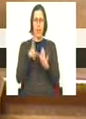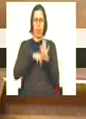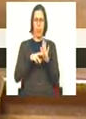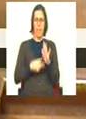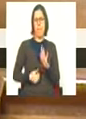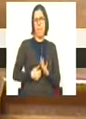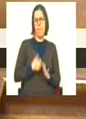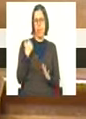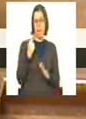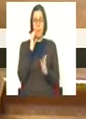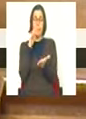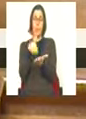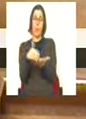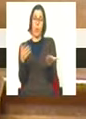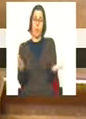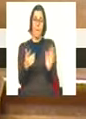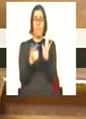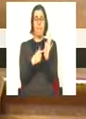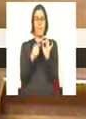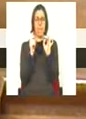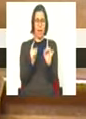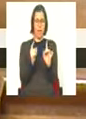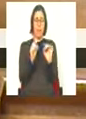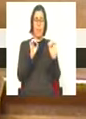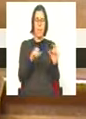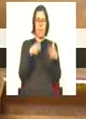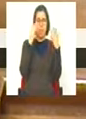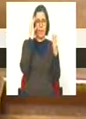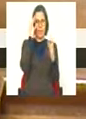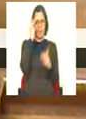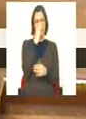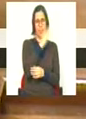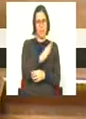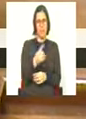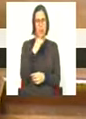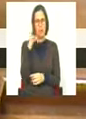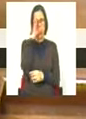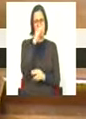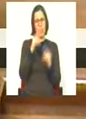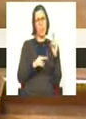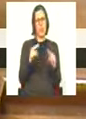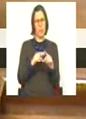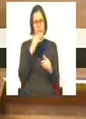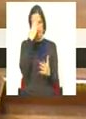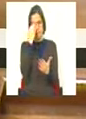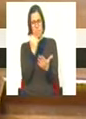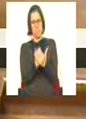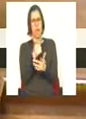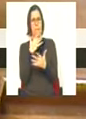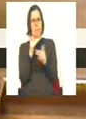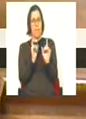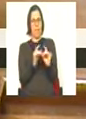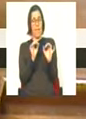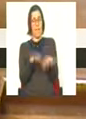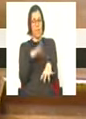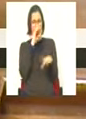regulamentação. Em conclusão, falta de princípios, mais práticas e abuso fiscal são as marcas desta maioria em